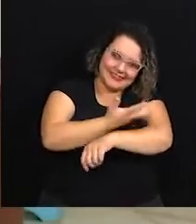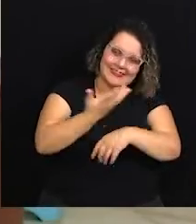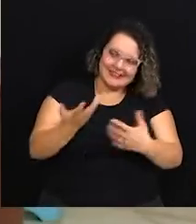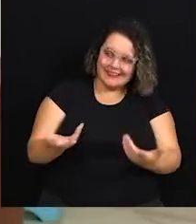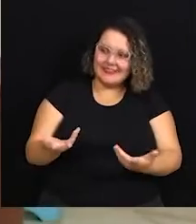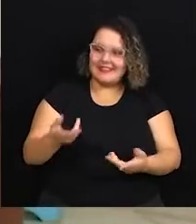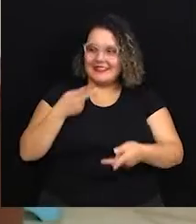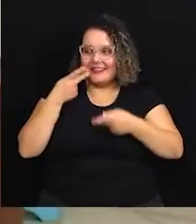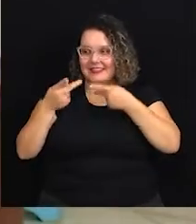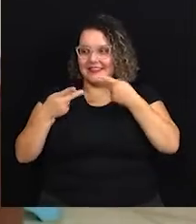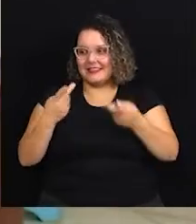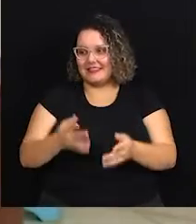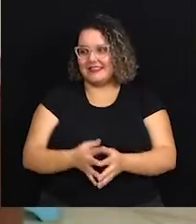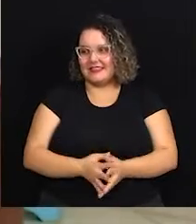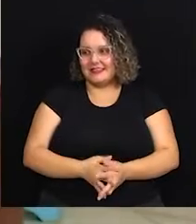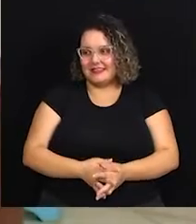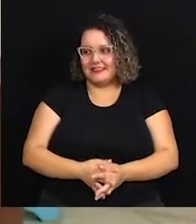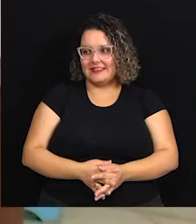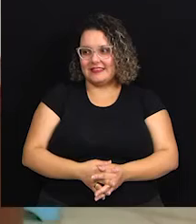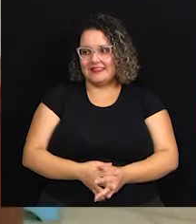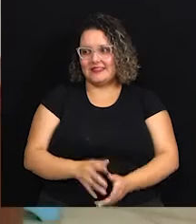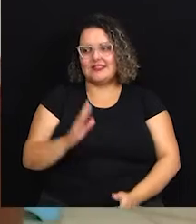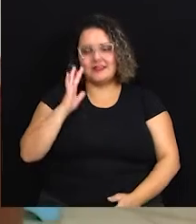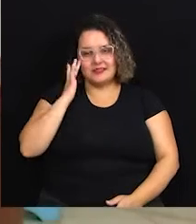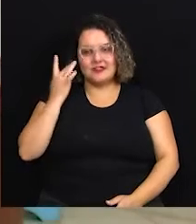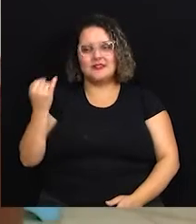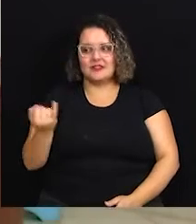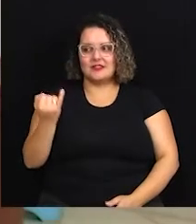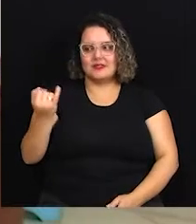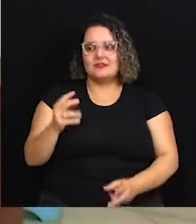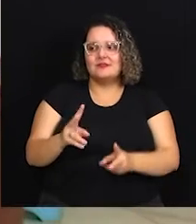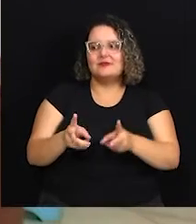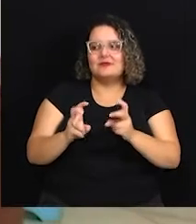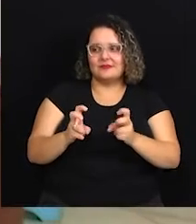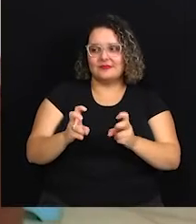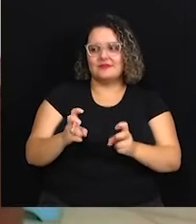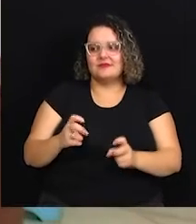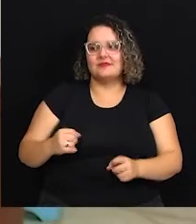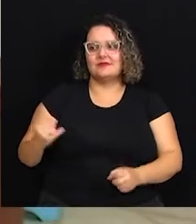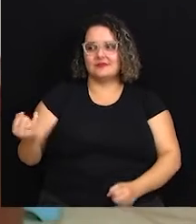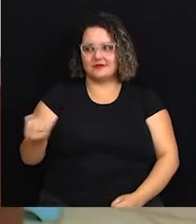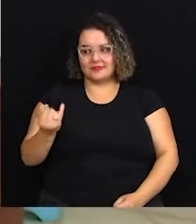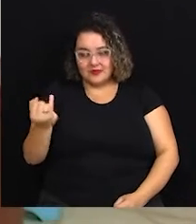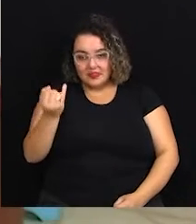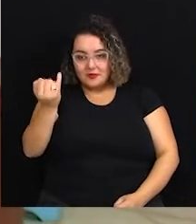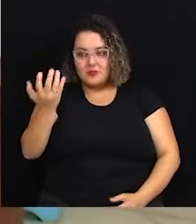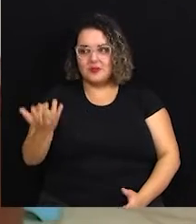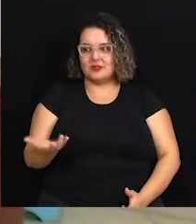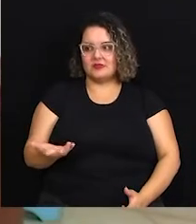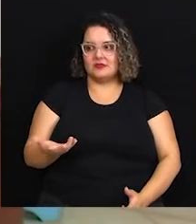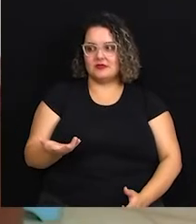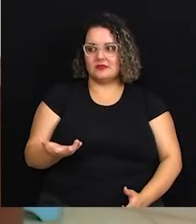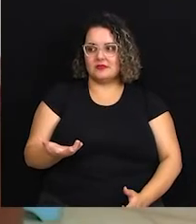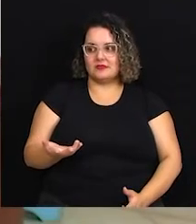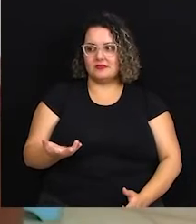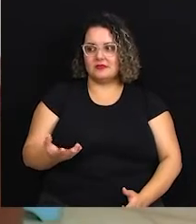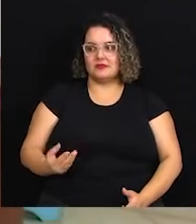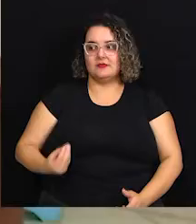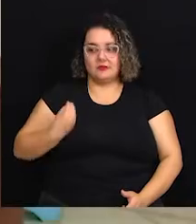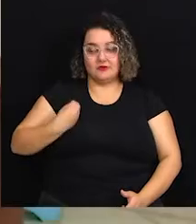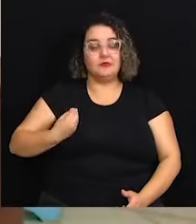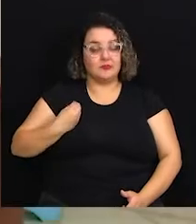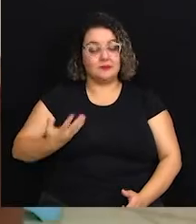começo a falar. Acho que é importante a gente perceber que vale a pena, sabe? Que a gente passar